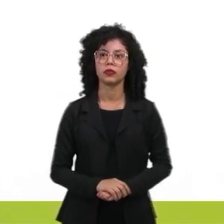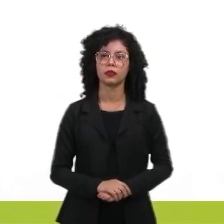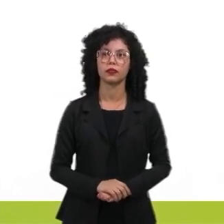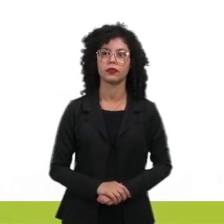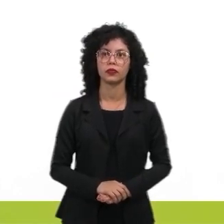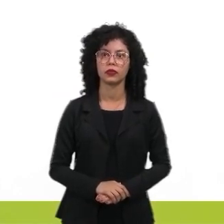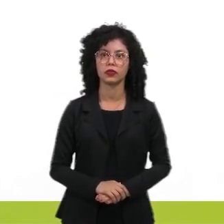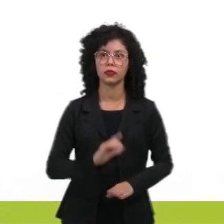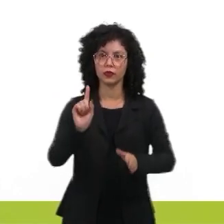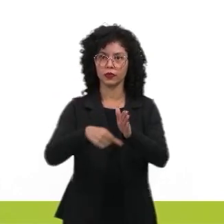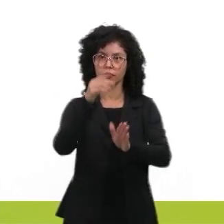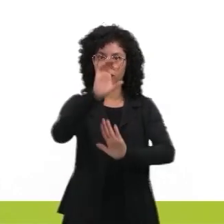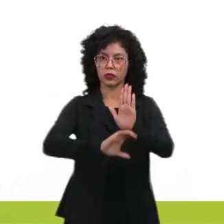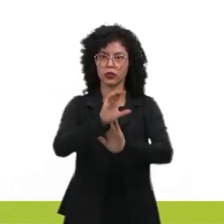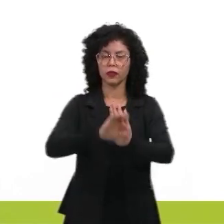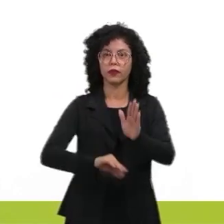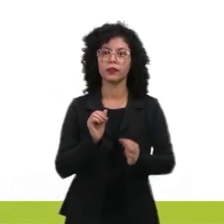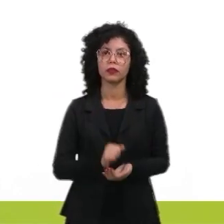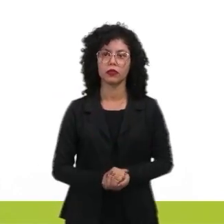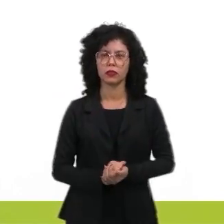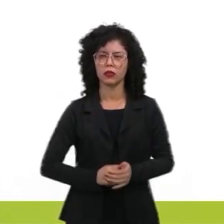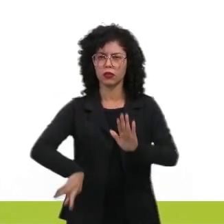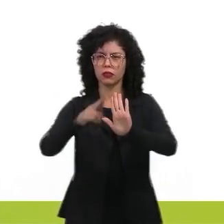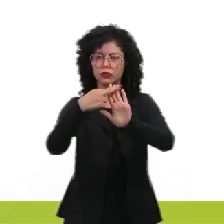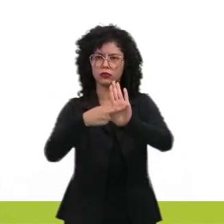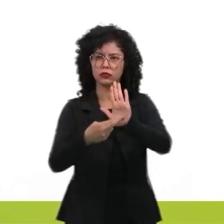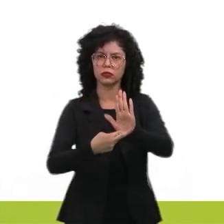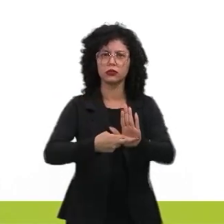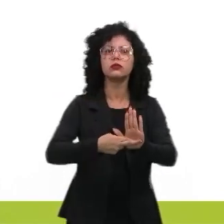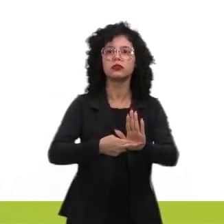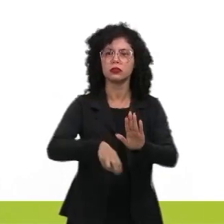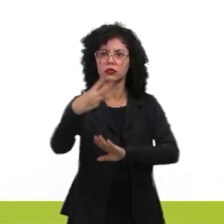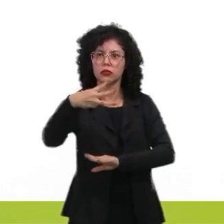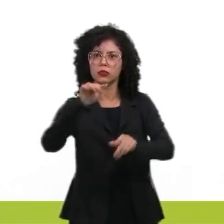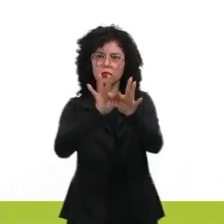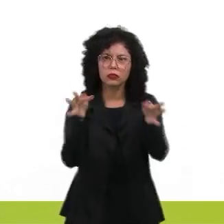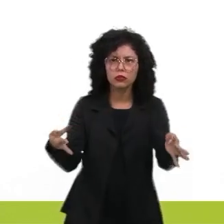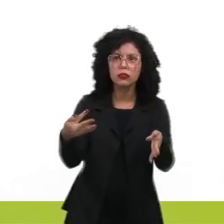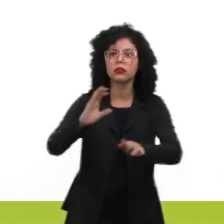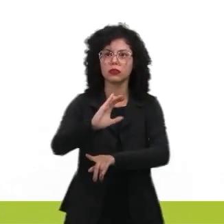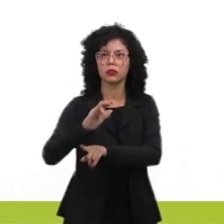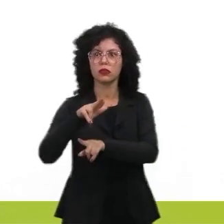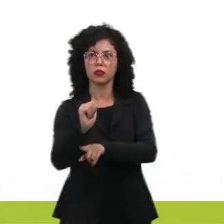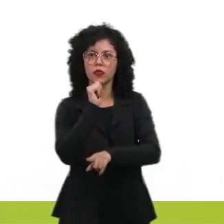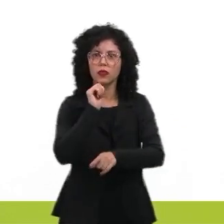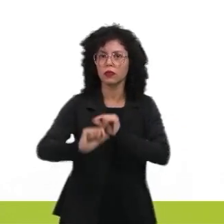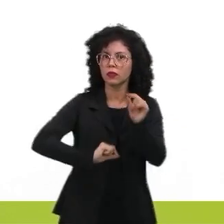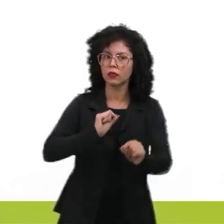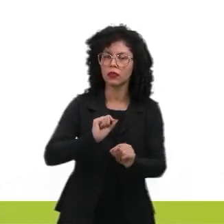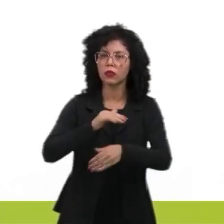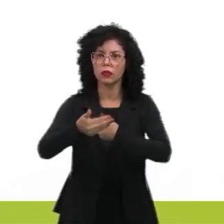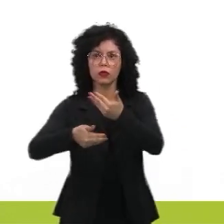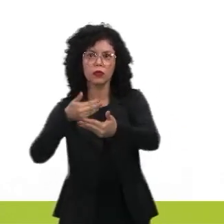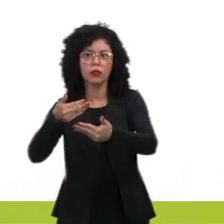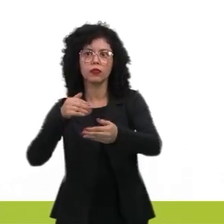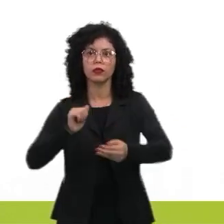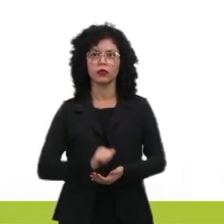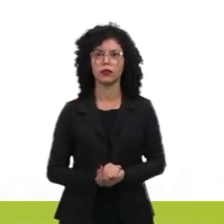Vamos ao primeiro conceito. Regra de 3 simples e composta. O que é regra de 3? Regra de 3 é um processo